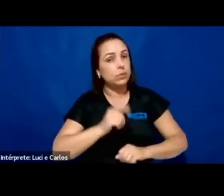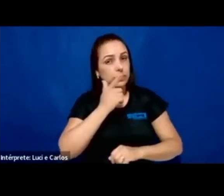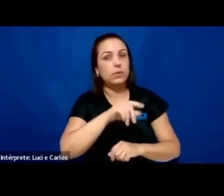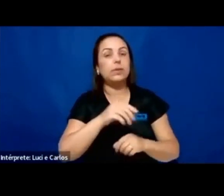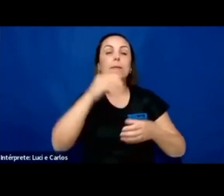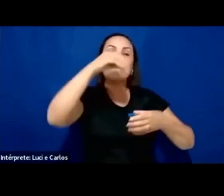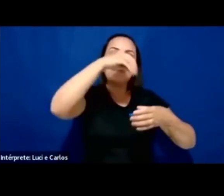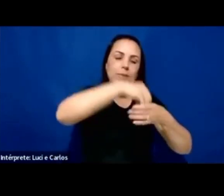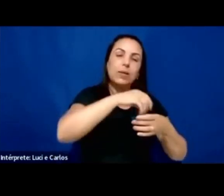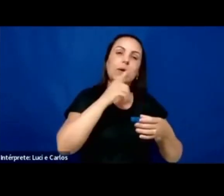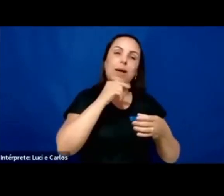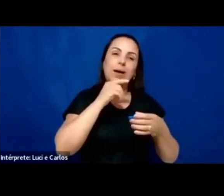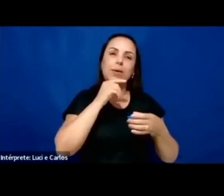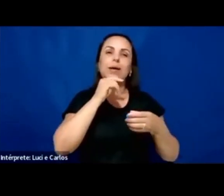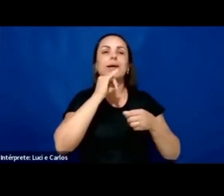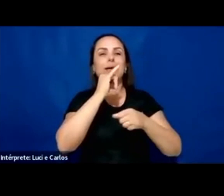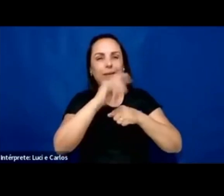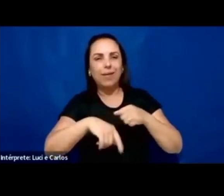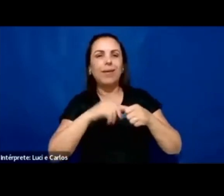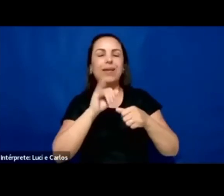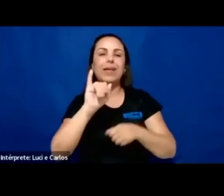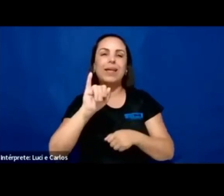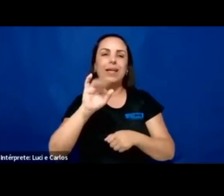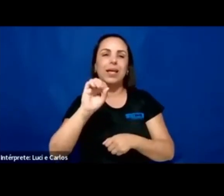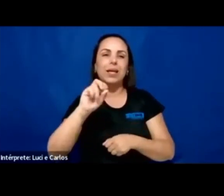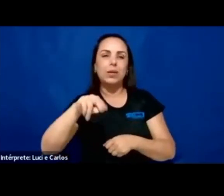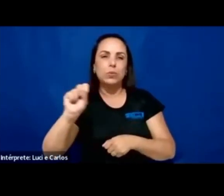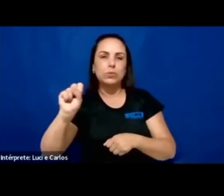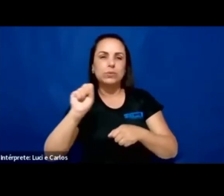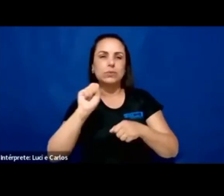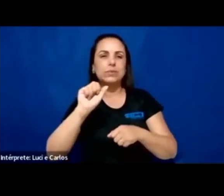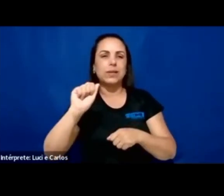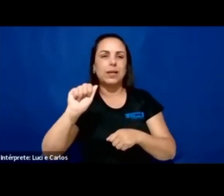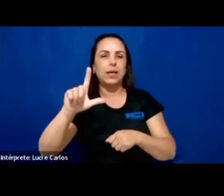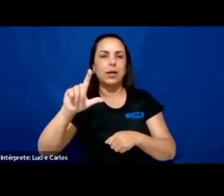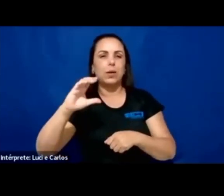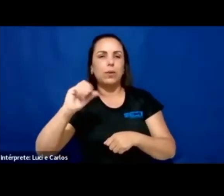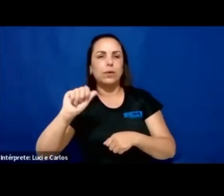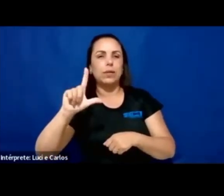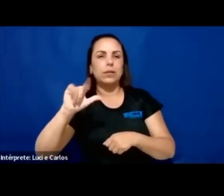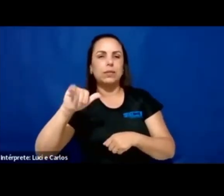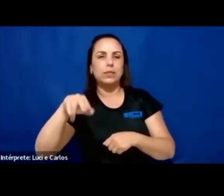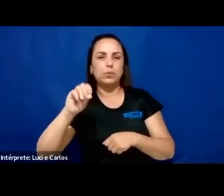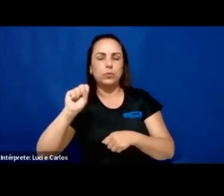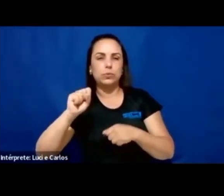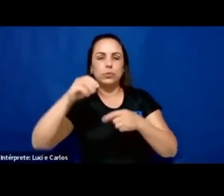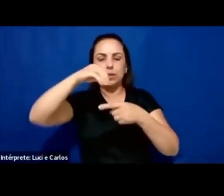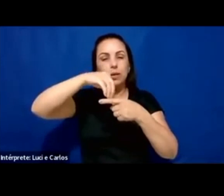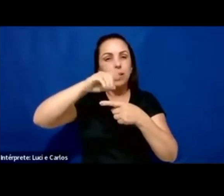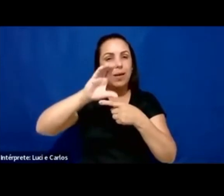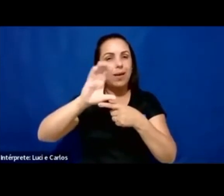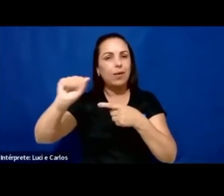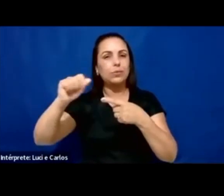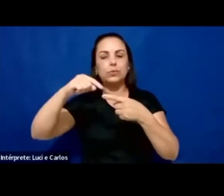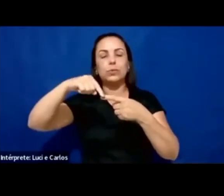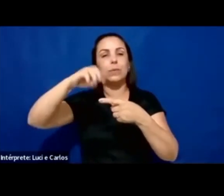íons que são alcalinos. Todos os minerais, magnésio, cálcio,